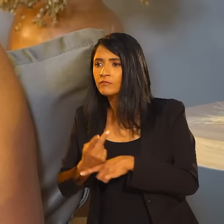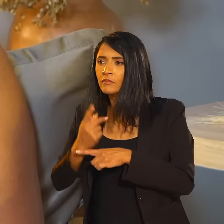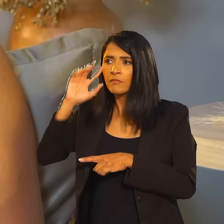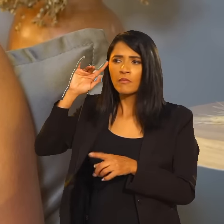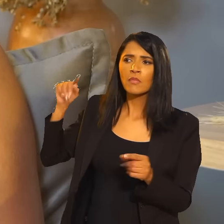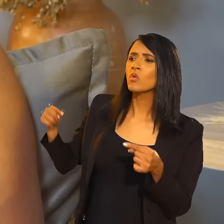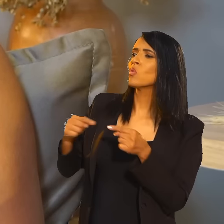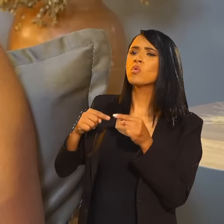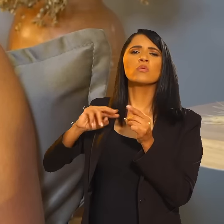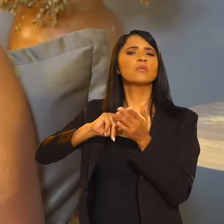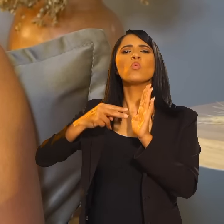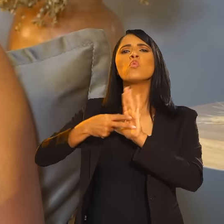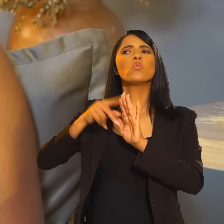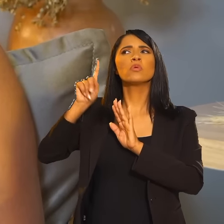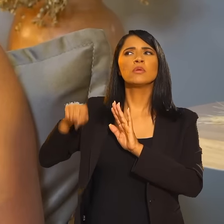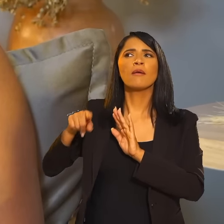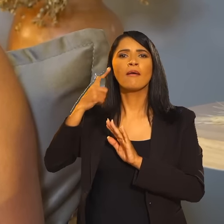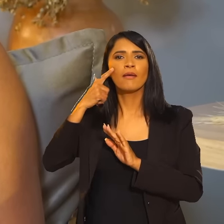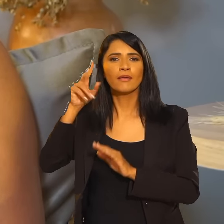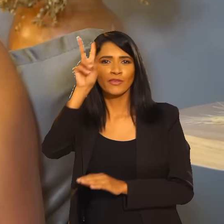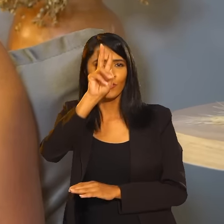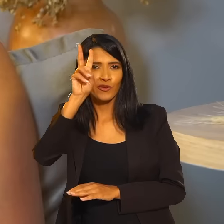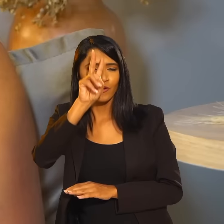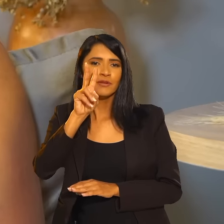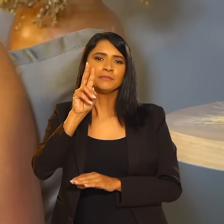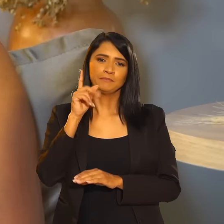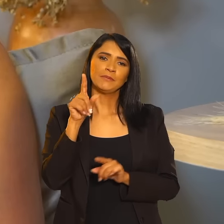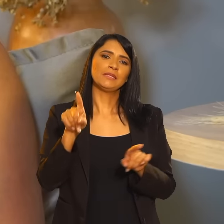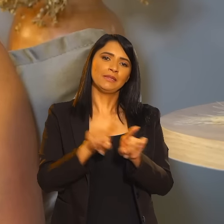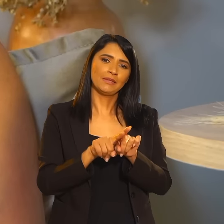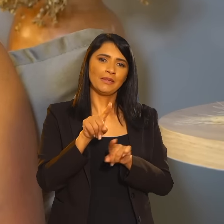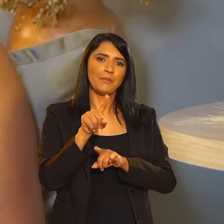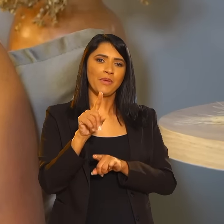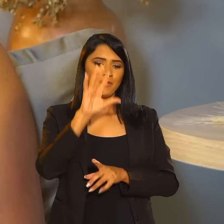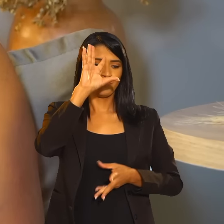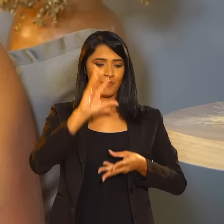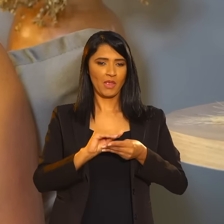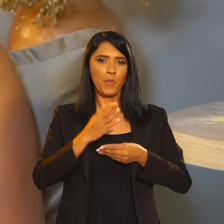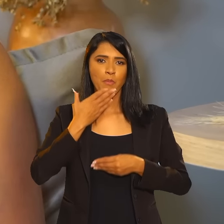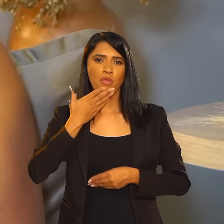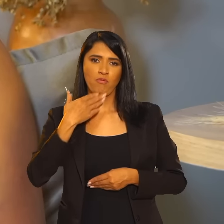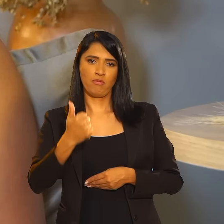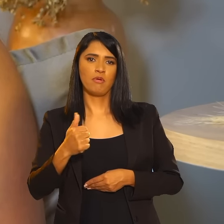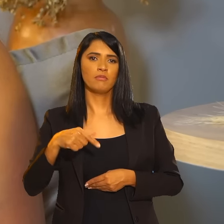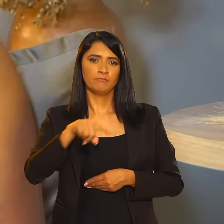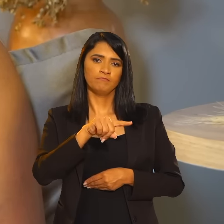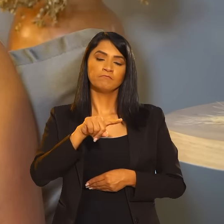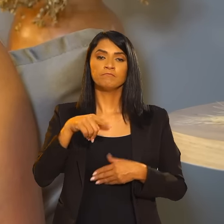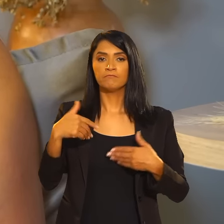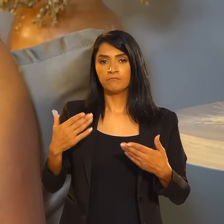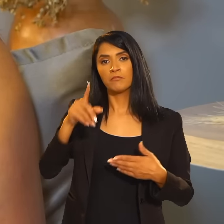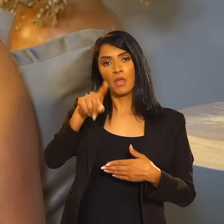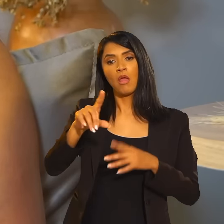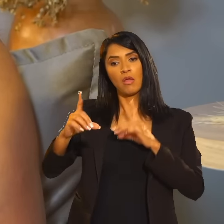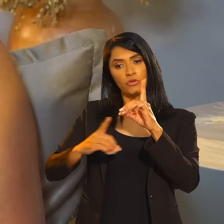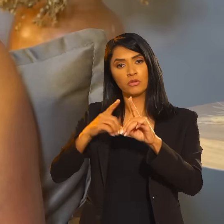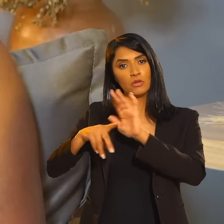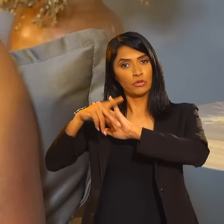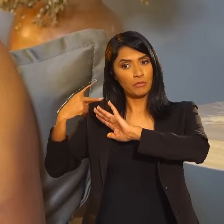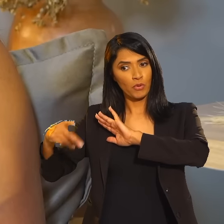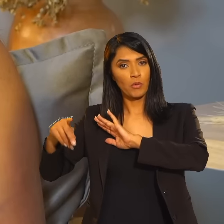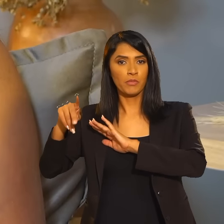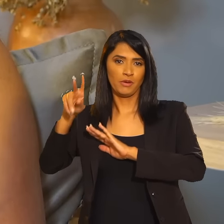de compreender aquele significado e mudasse espiritualmente. Então, assim, era a